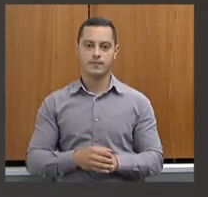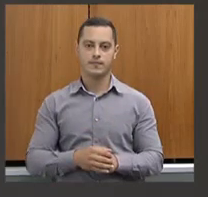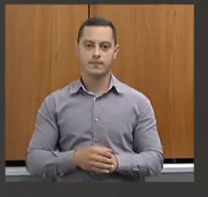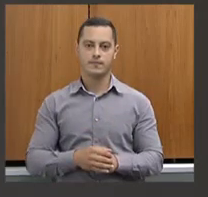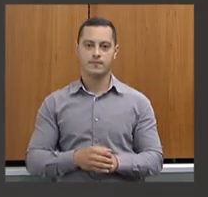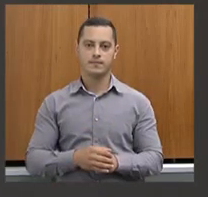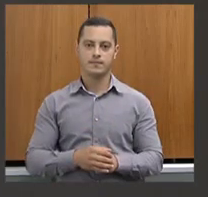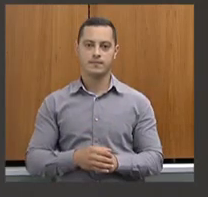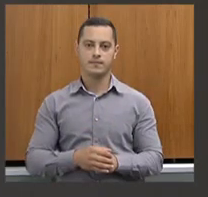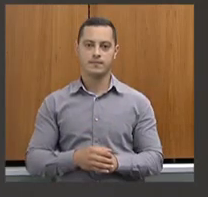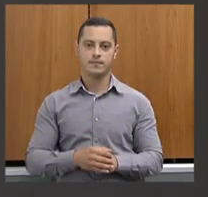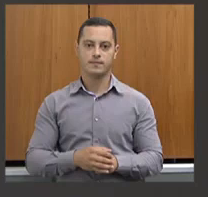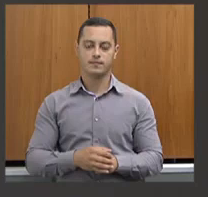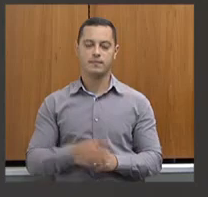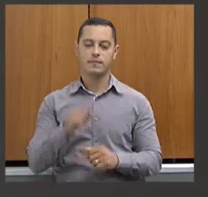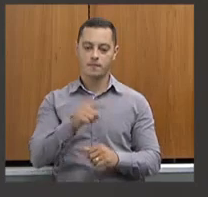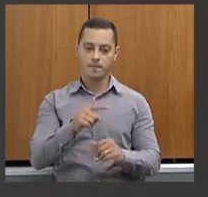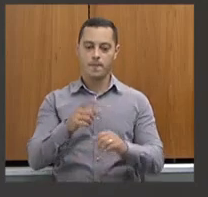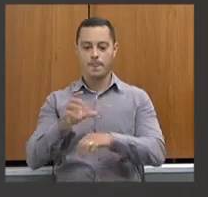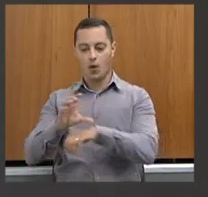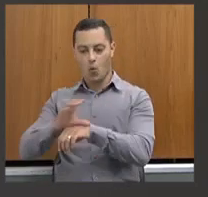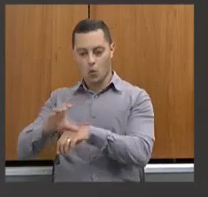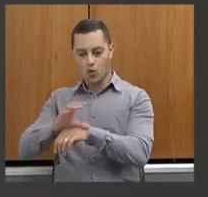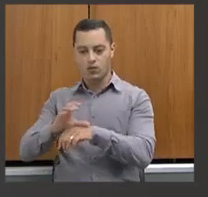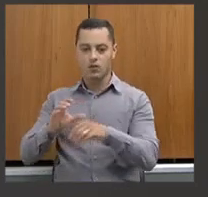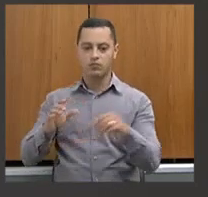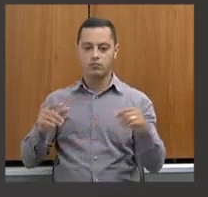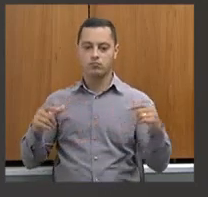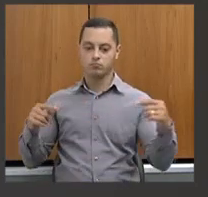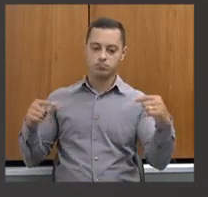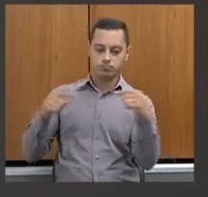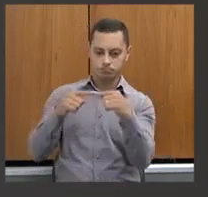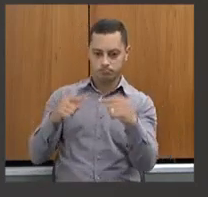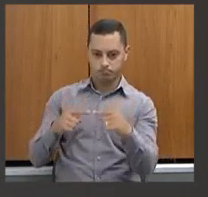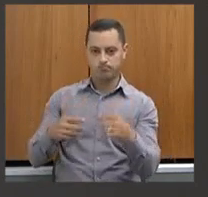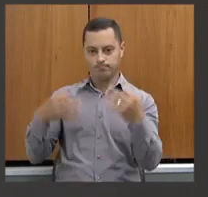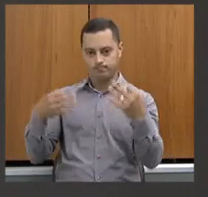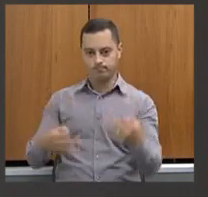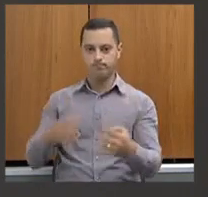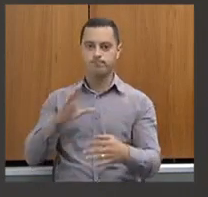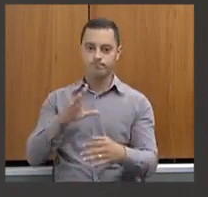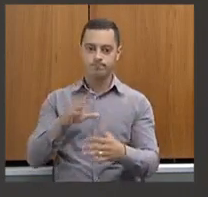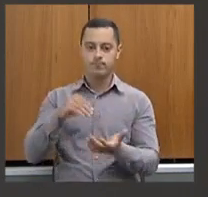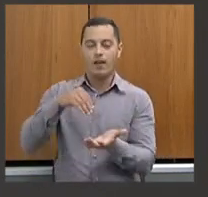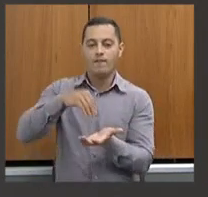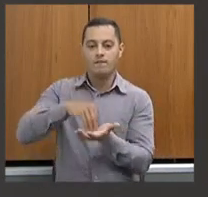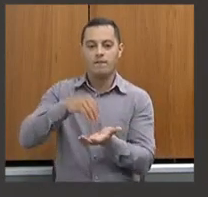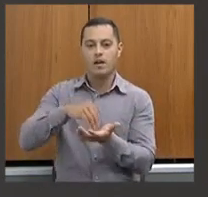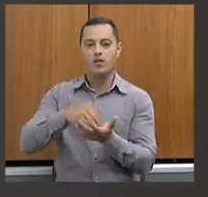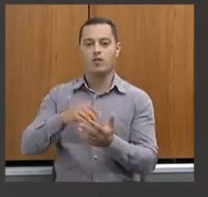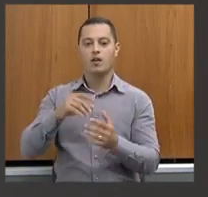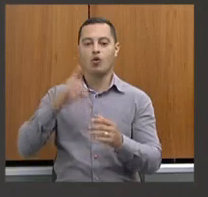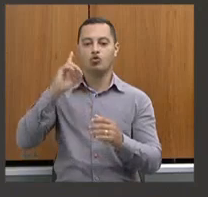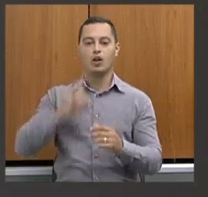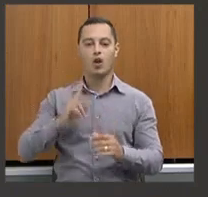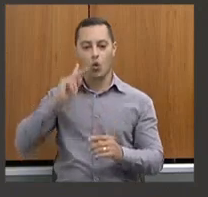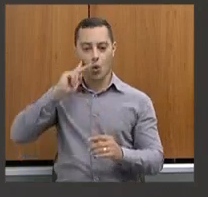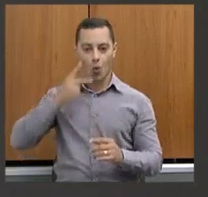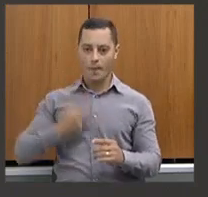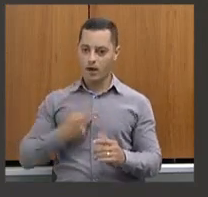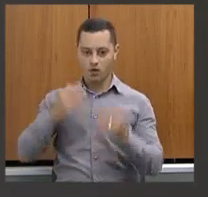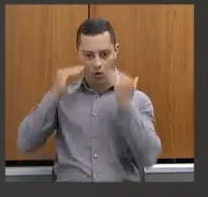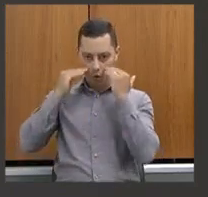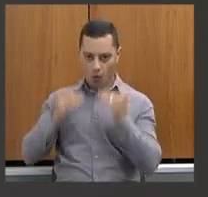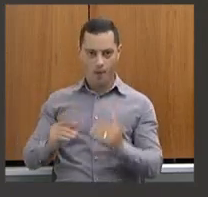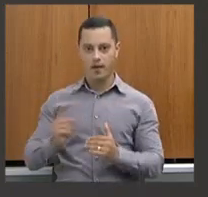Federal em conformidade com a constituição e às vezes a república mas viola usualmente direitos humanos e usupa